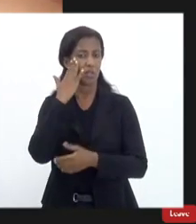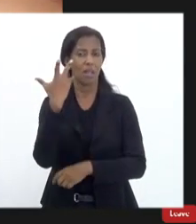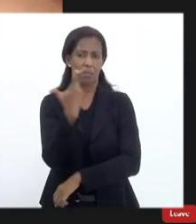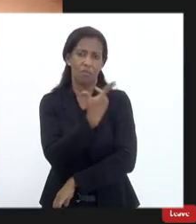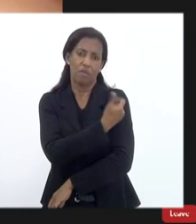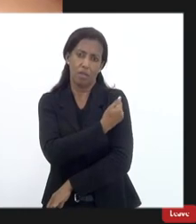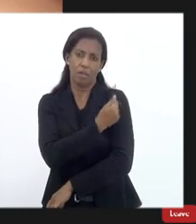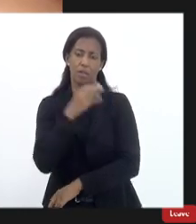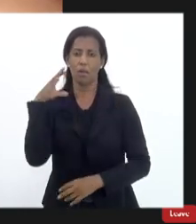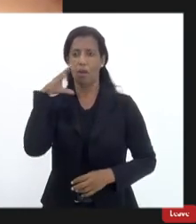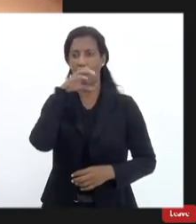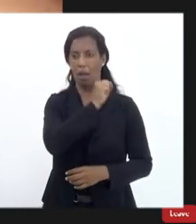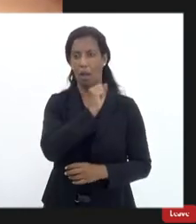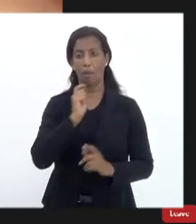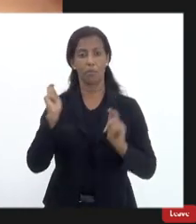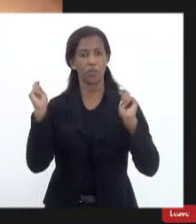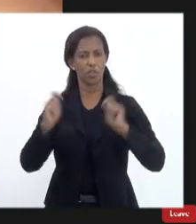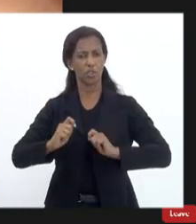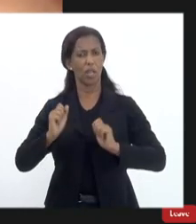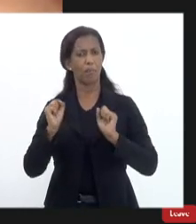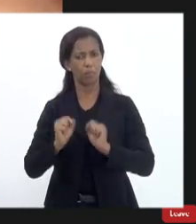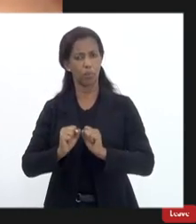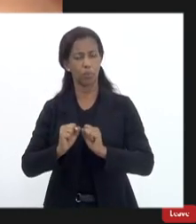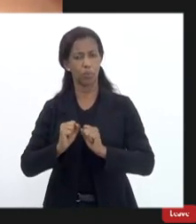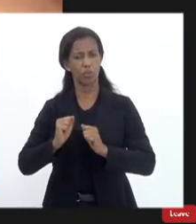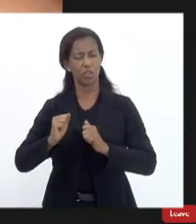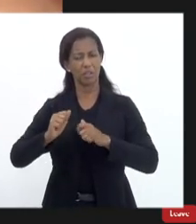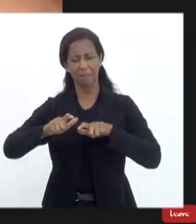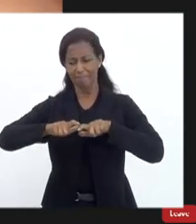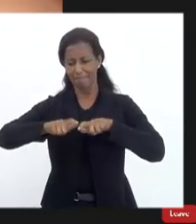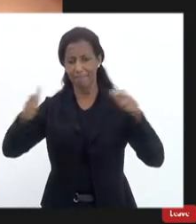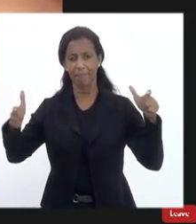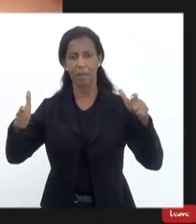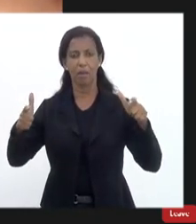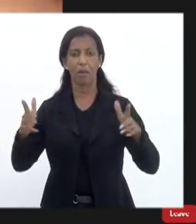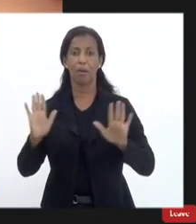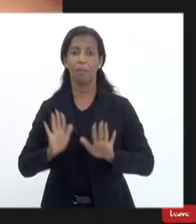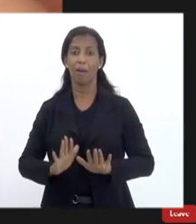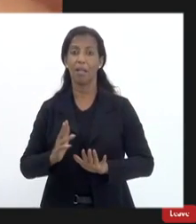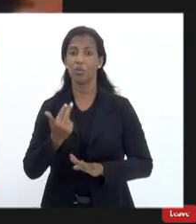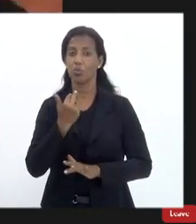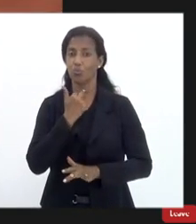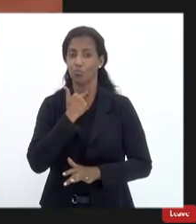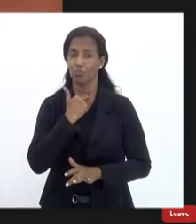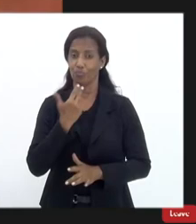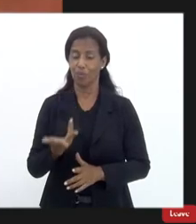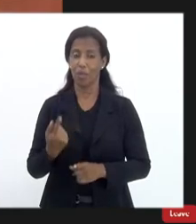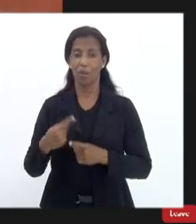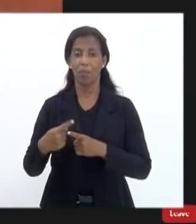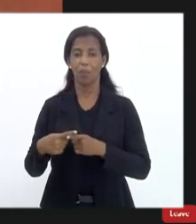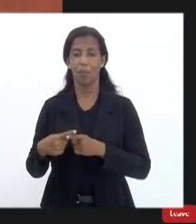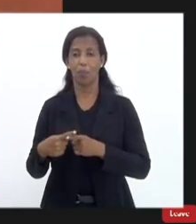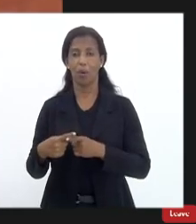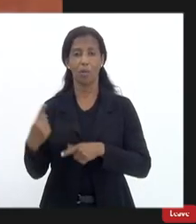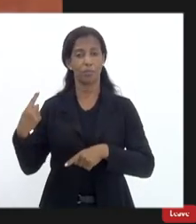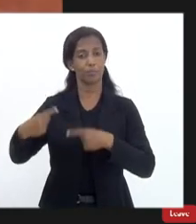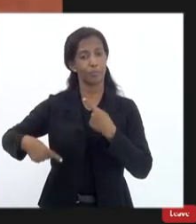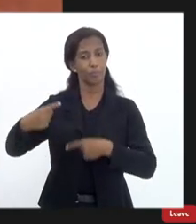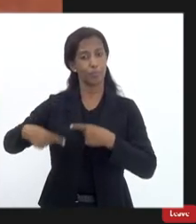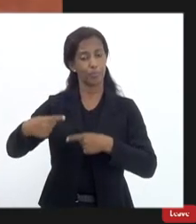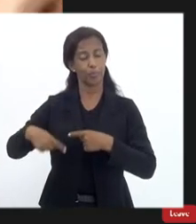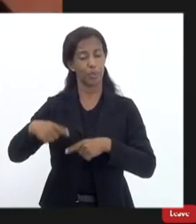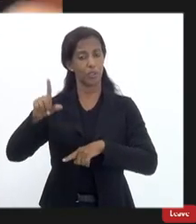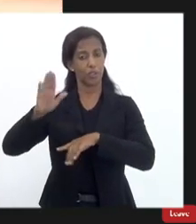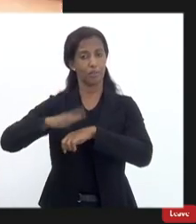vacinação rápida, a gente já podia estar em um estágio de vacinação muito maior e não estamos devido a opções políticas que foram